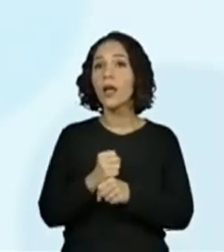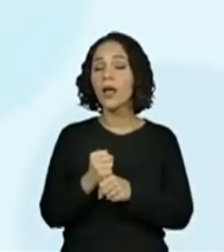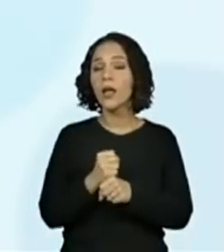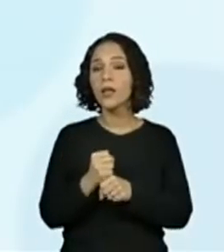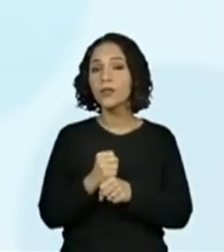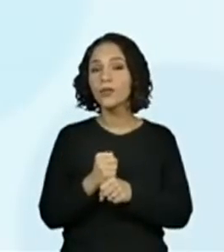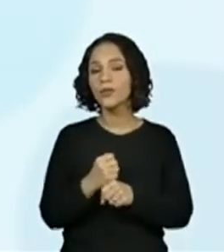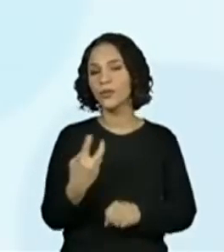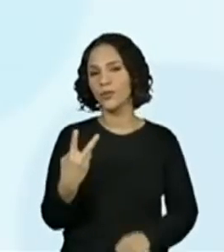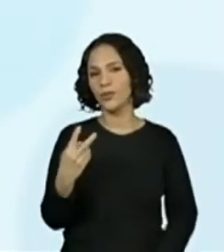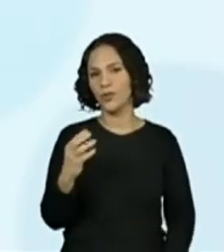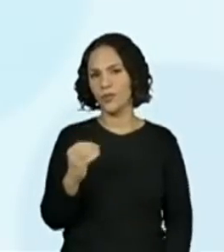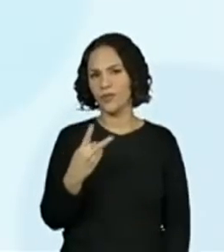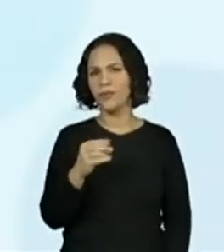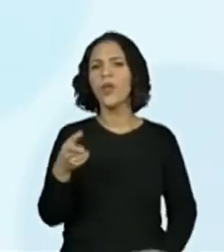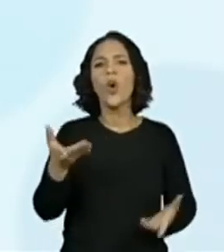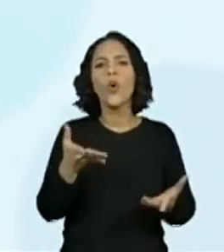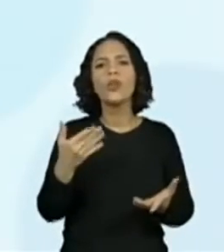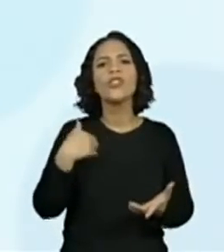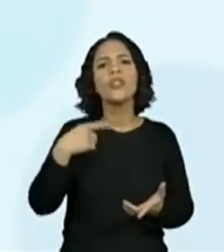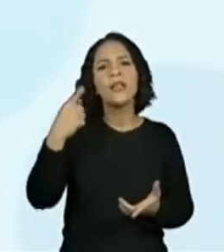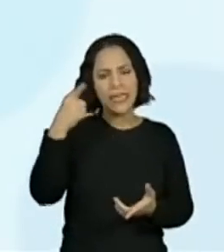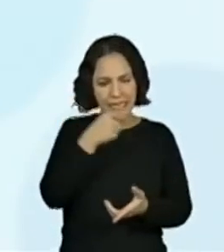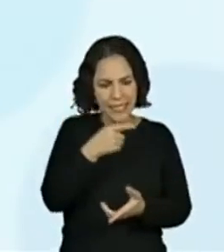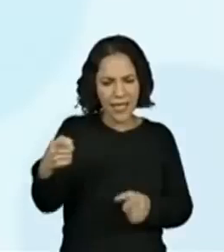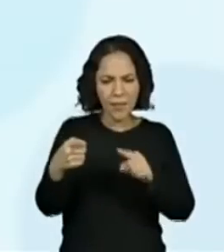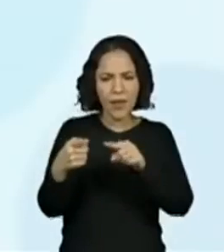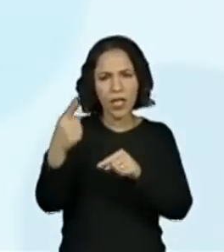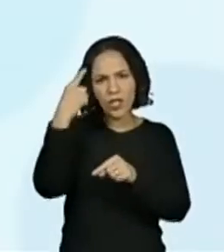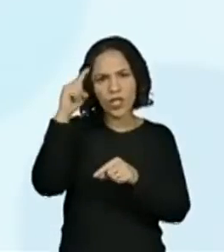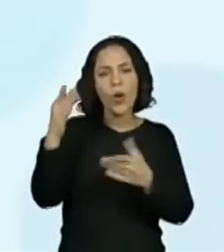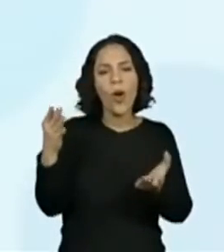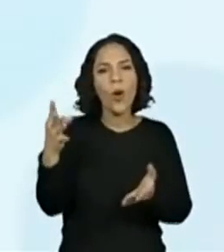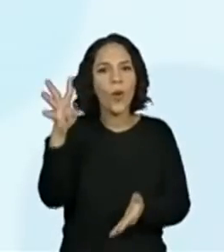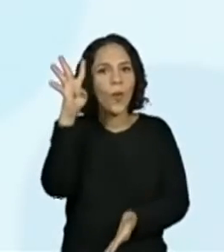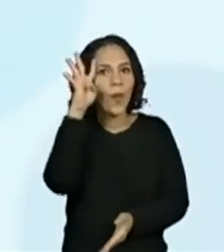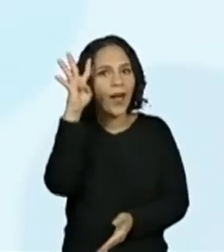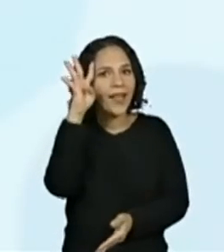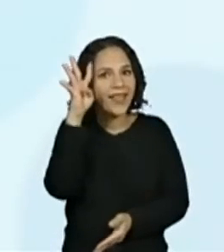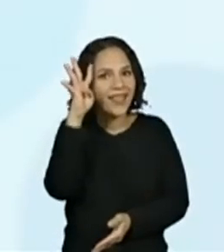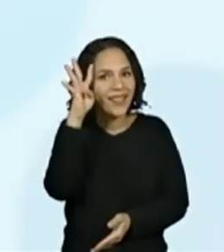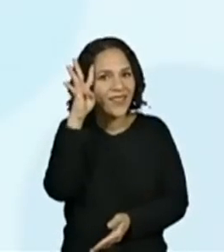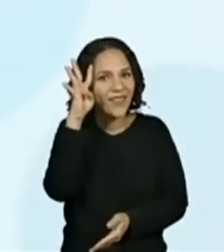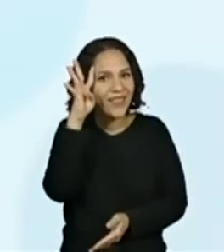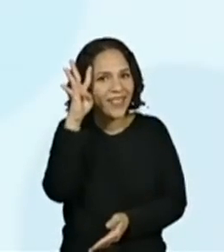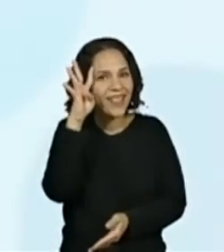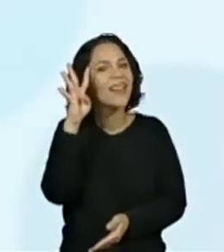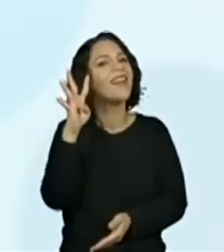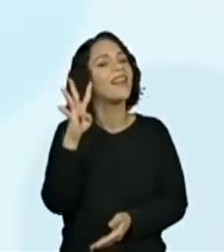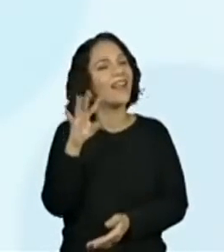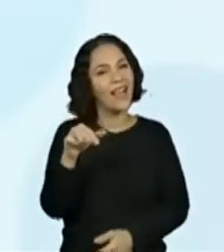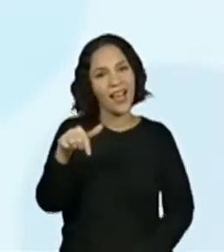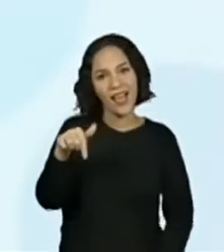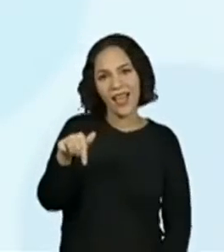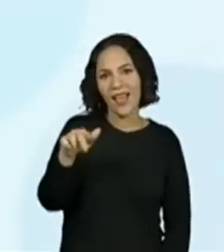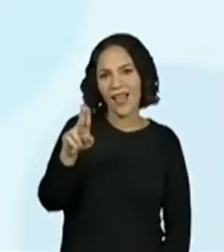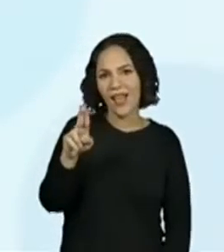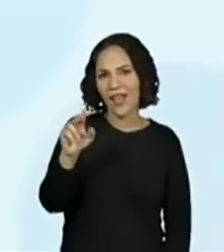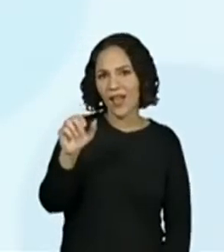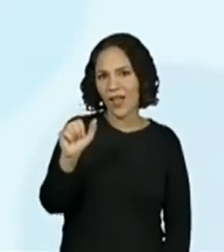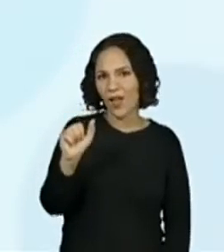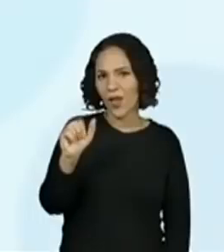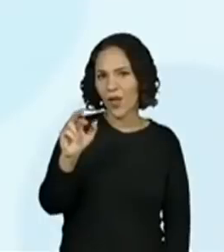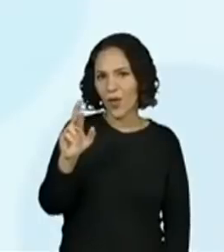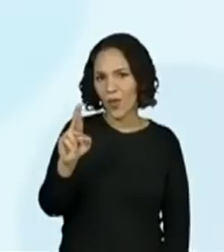também, né? A criançada aí que hoje é quarta-feira. Já estamos na metade da semana.